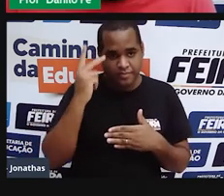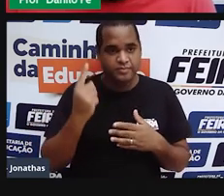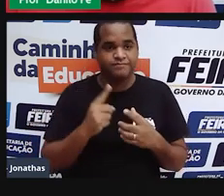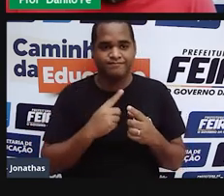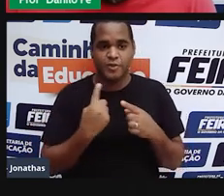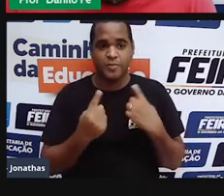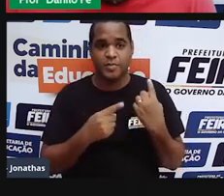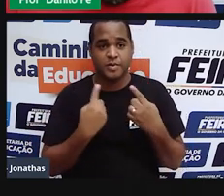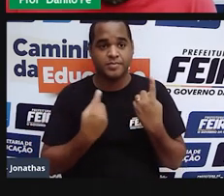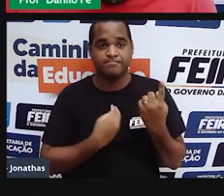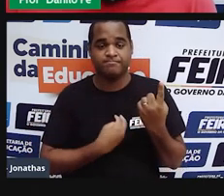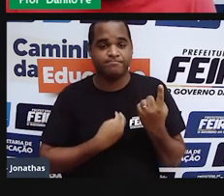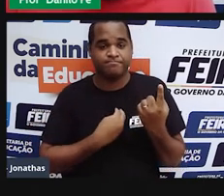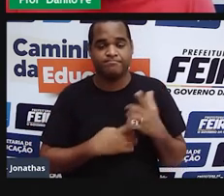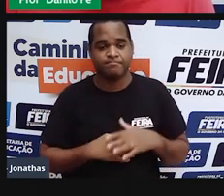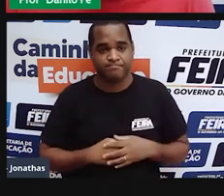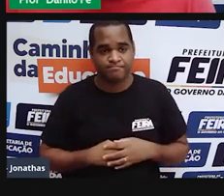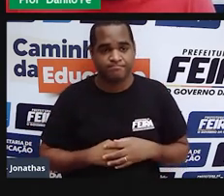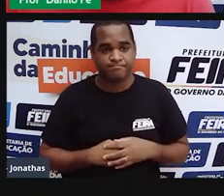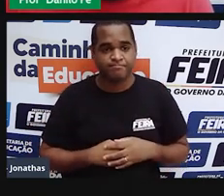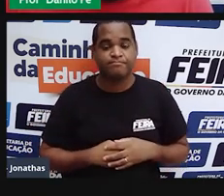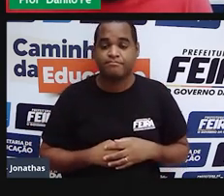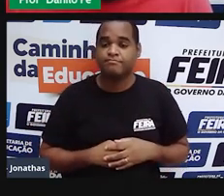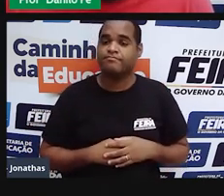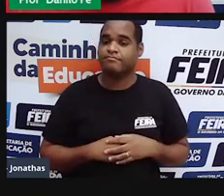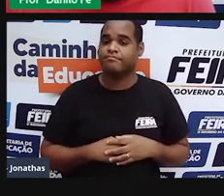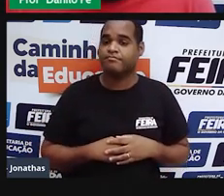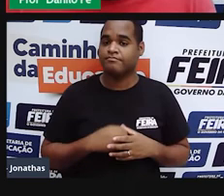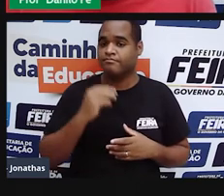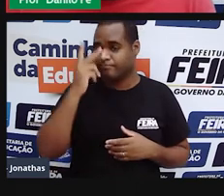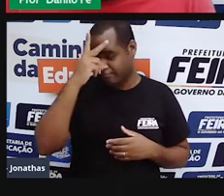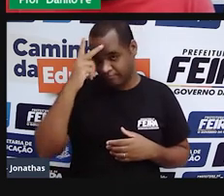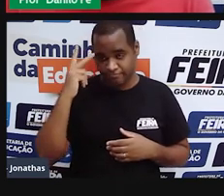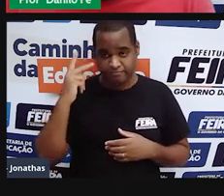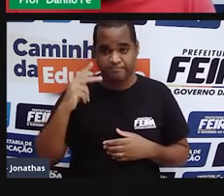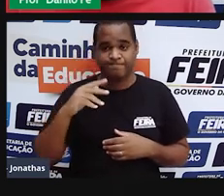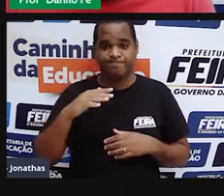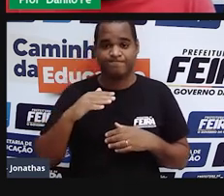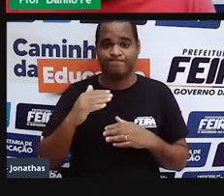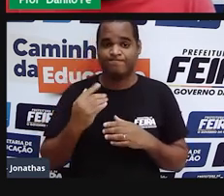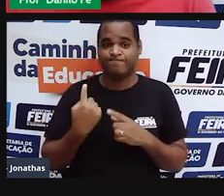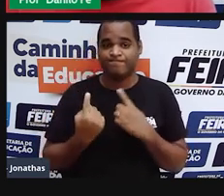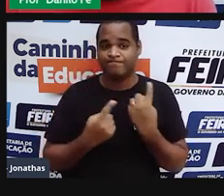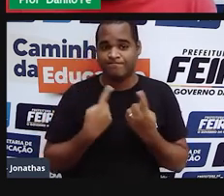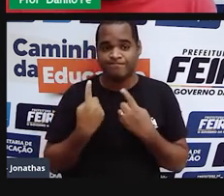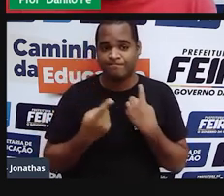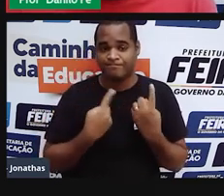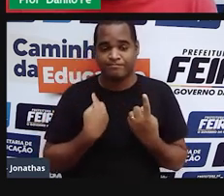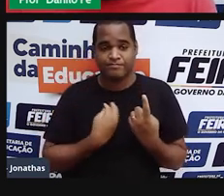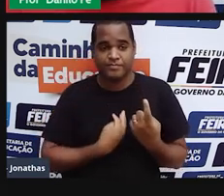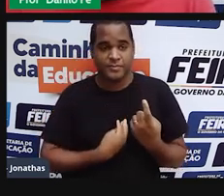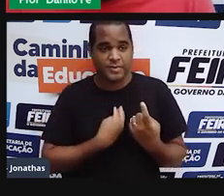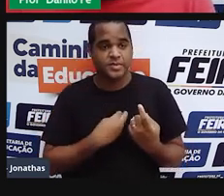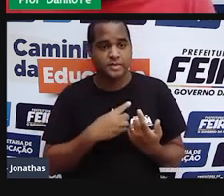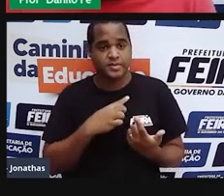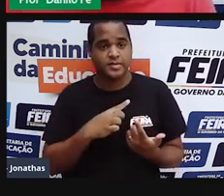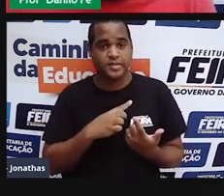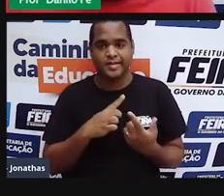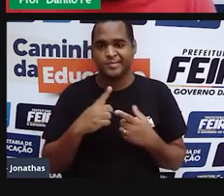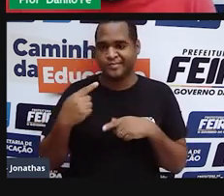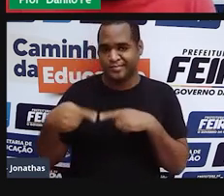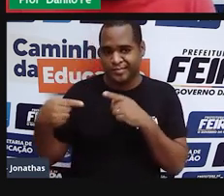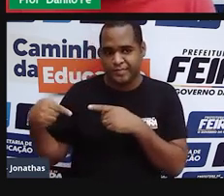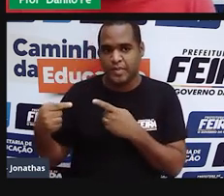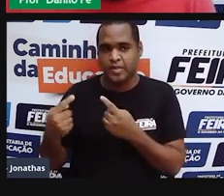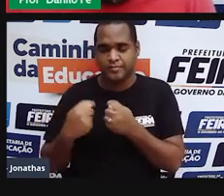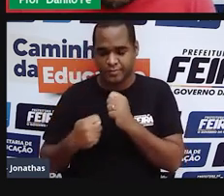nossa e ir no ácido acabou comigo levado a destruição da economia